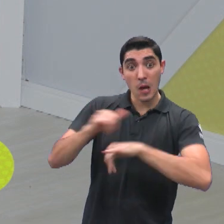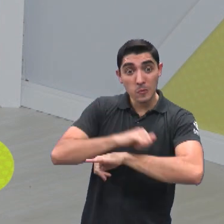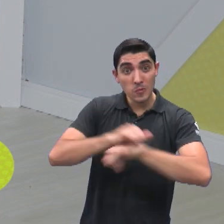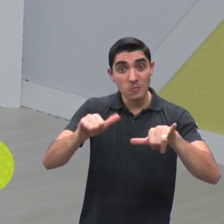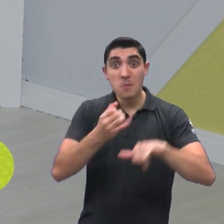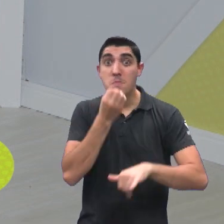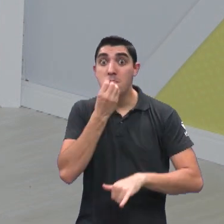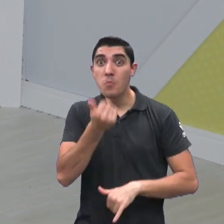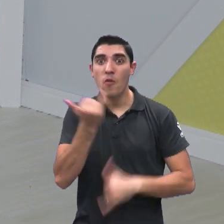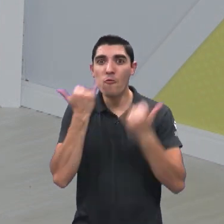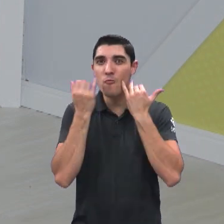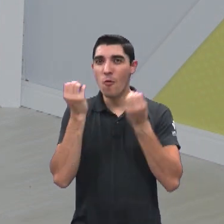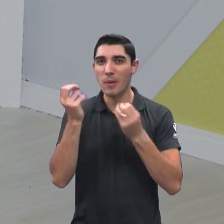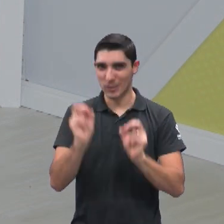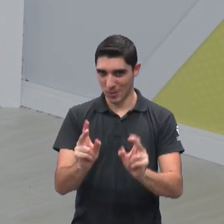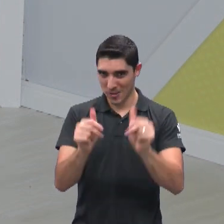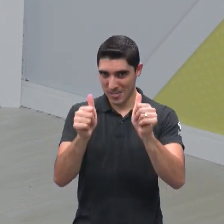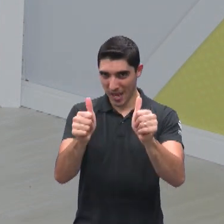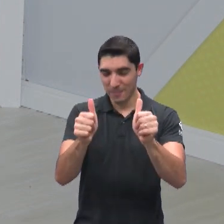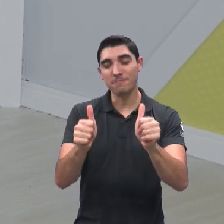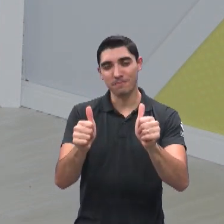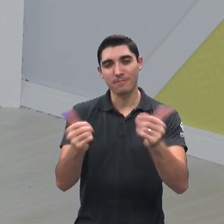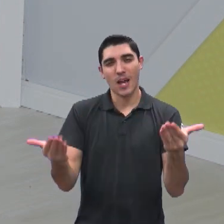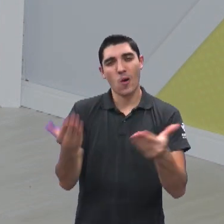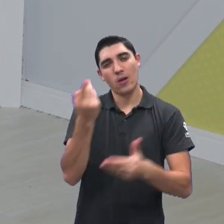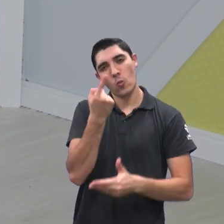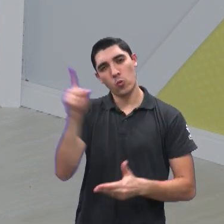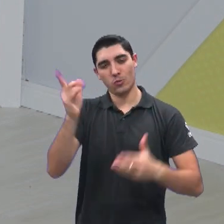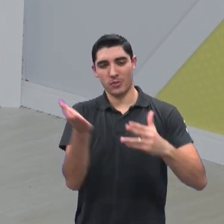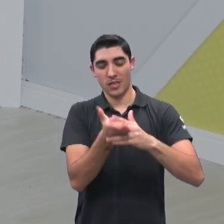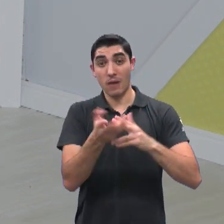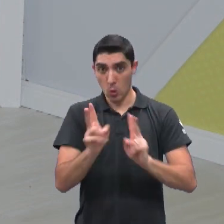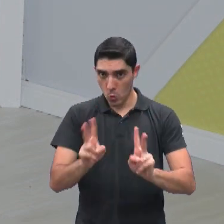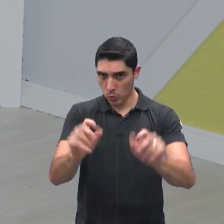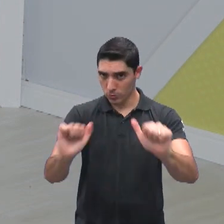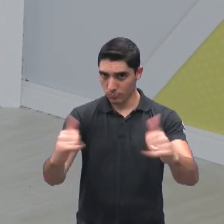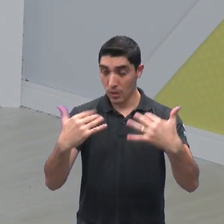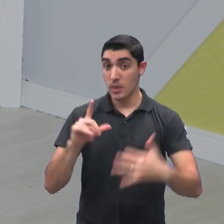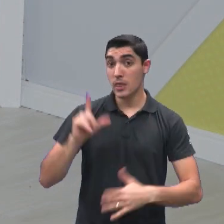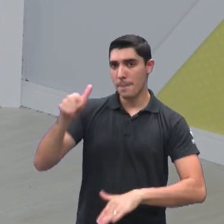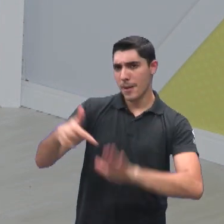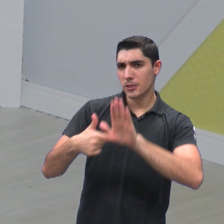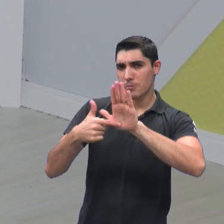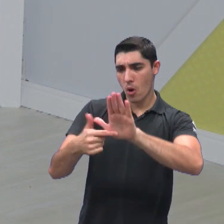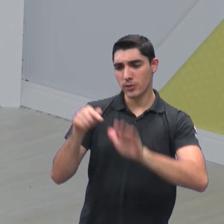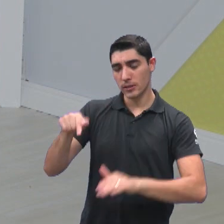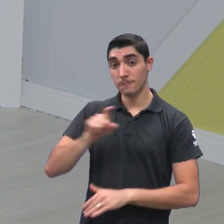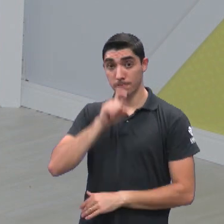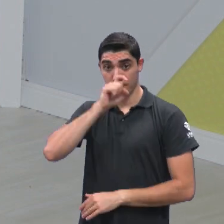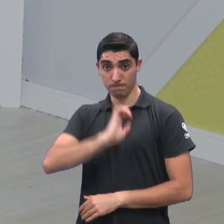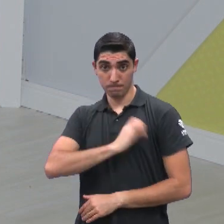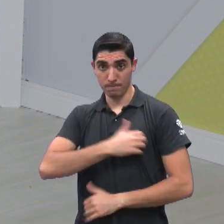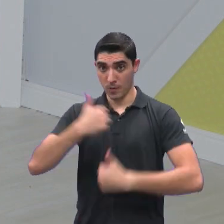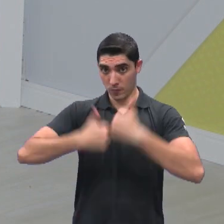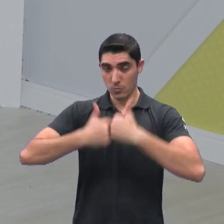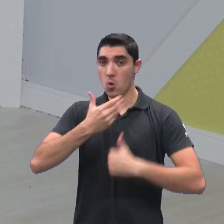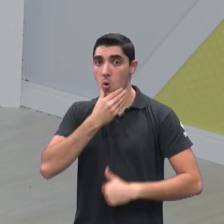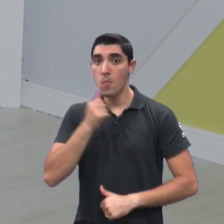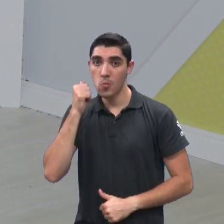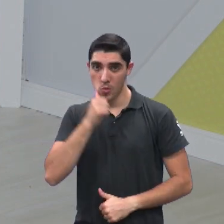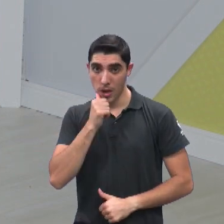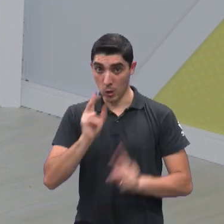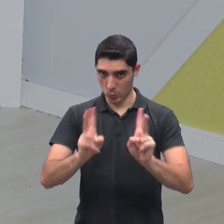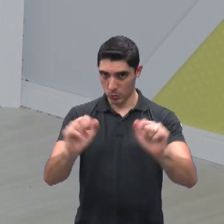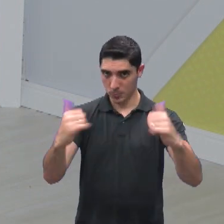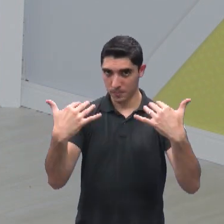José Basquetebol, tá certo? A gente vai para o último intervalo do dia, não sai daí, já tem informações do São José Futebol masculino e feminino. Não sai daí,